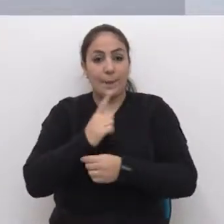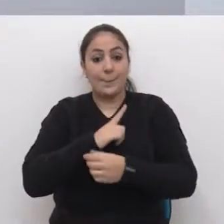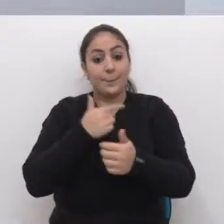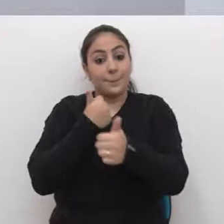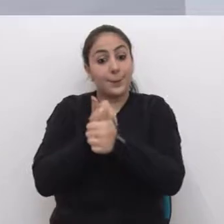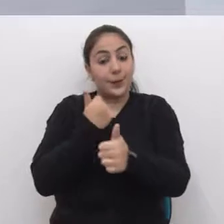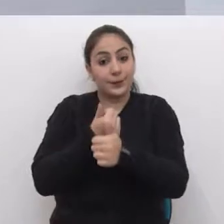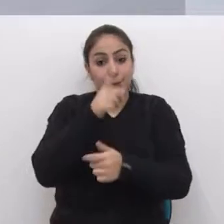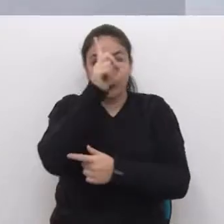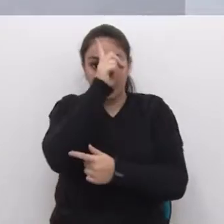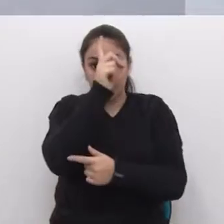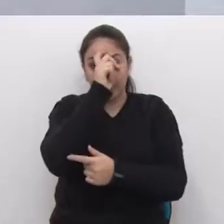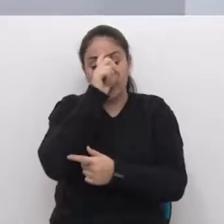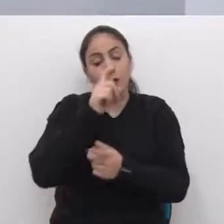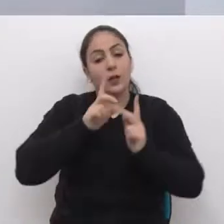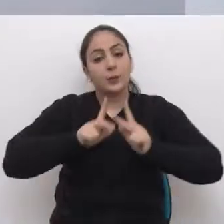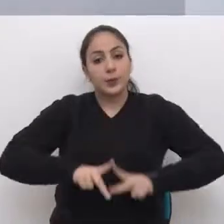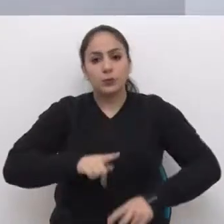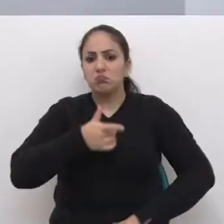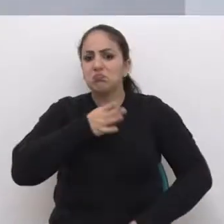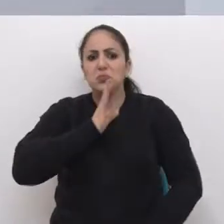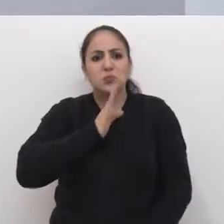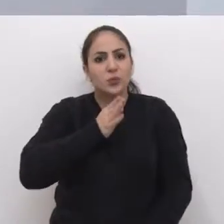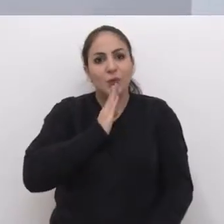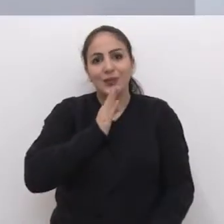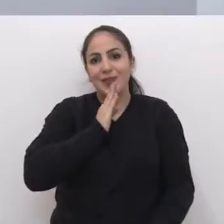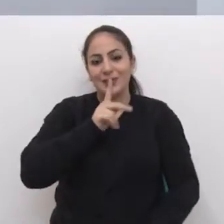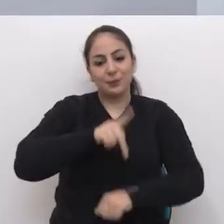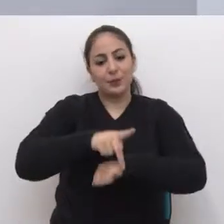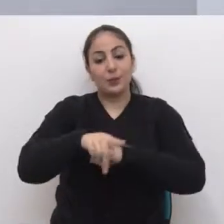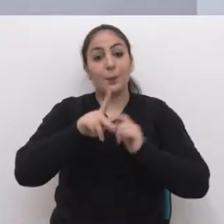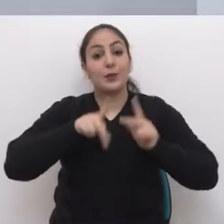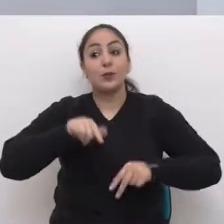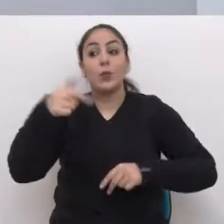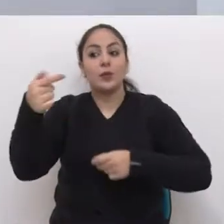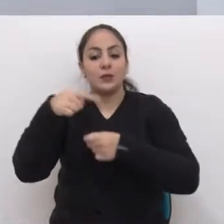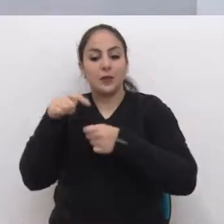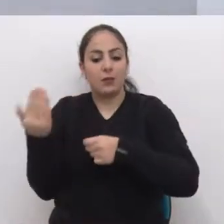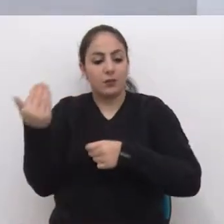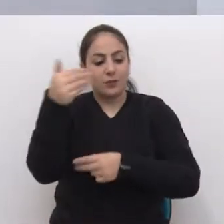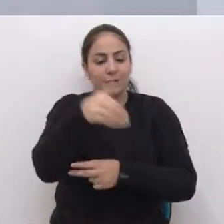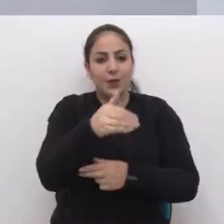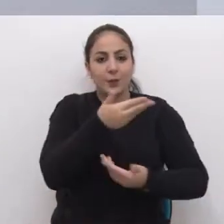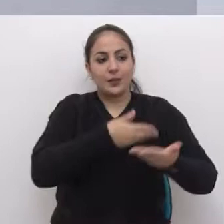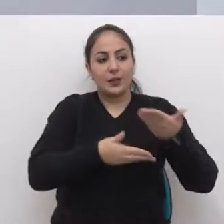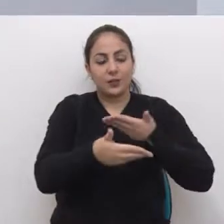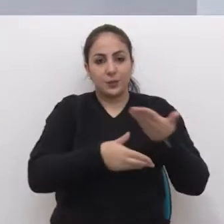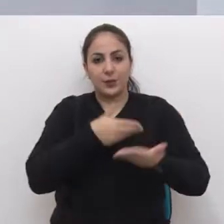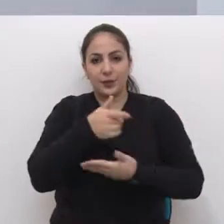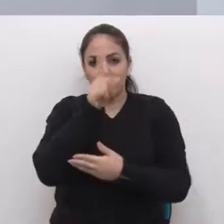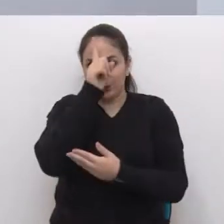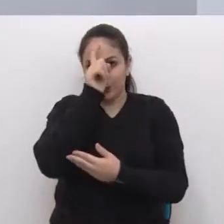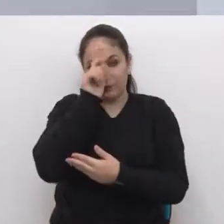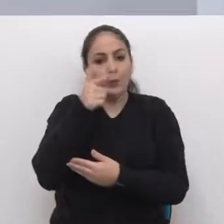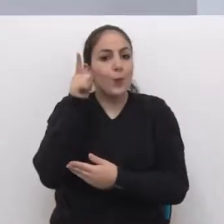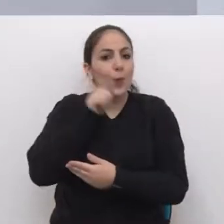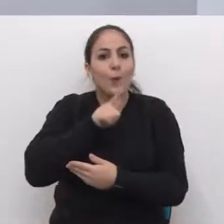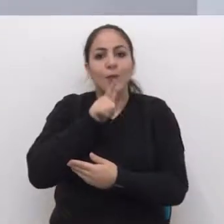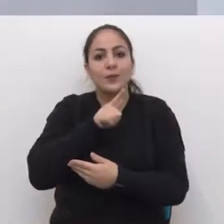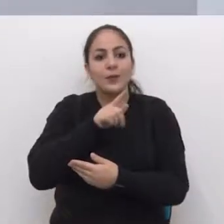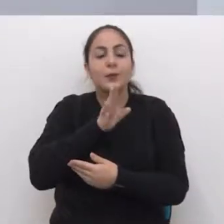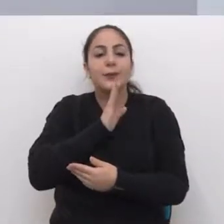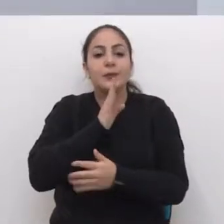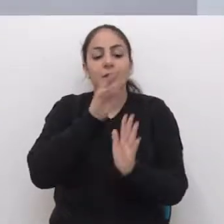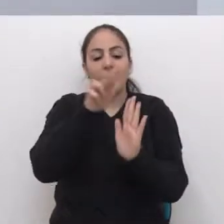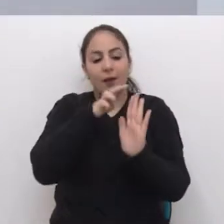hospital, também, consequentemente, envolve pessoas que não conhecem Passo Fundo, pessoas de fora que vêm para ser atendidas no hospital. E isso prejudica